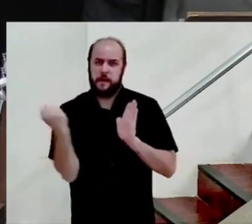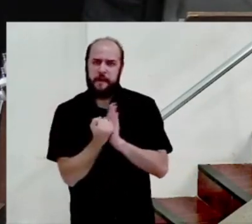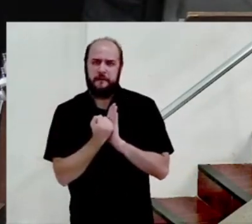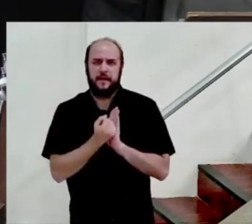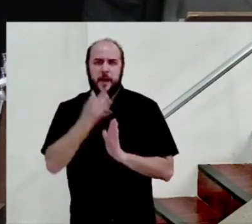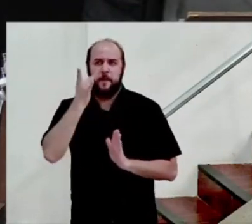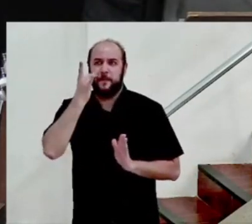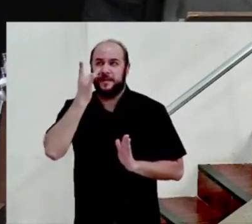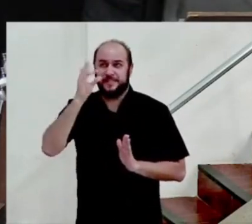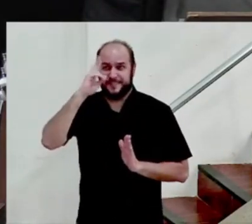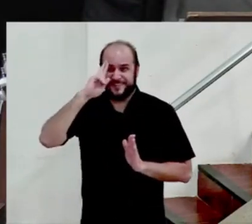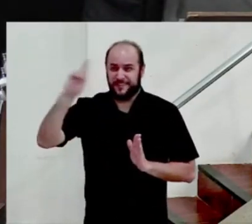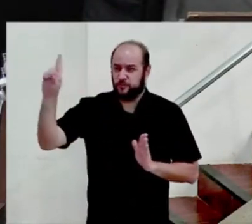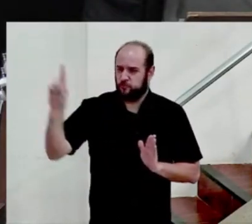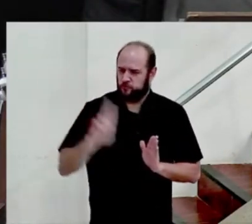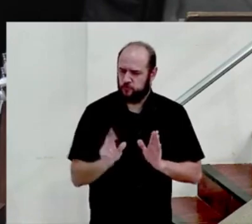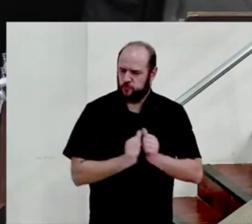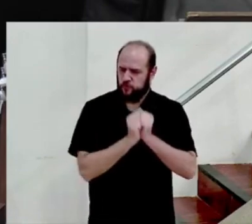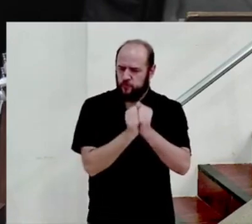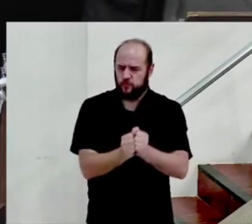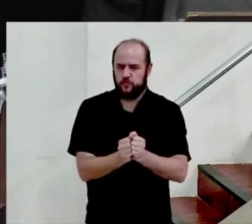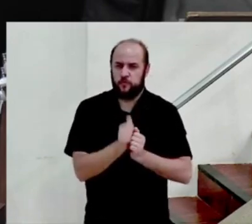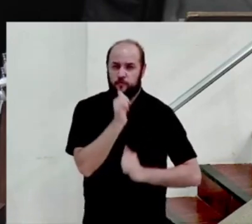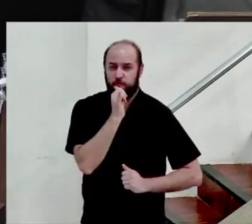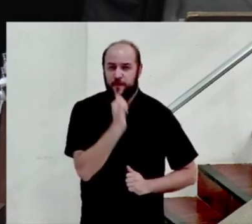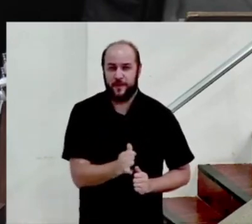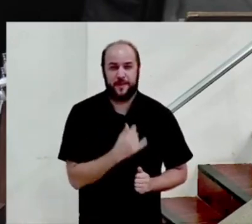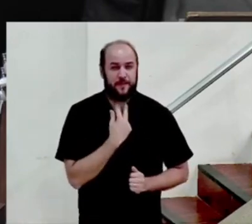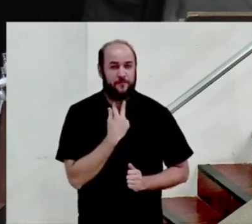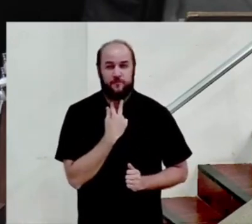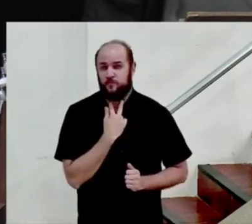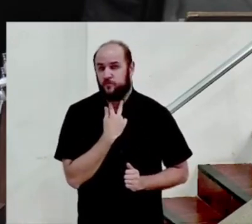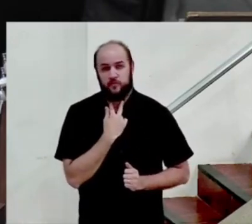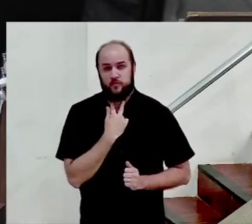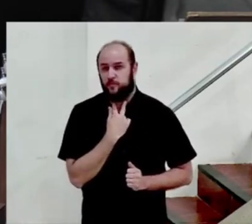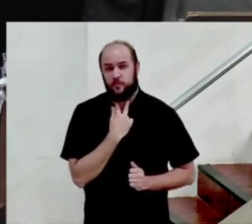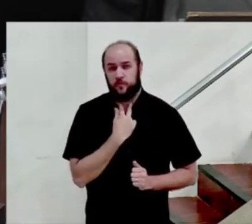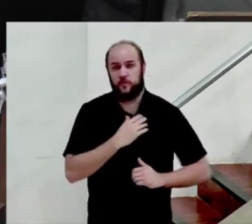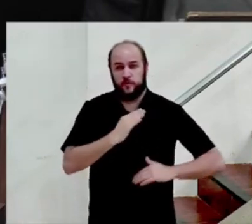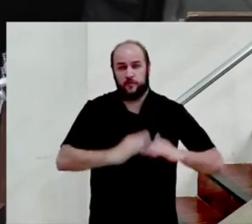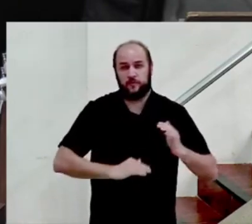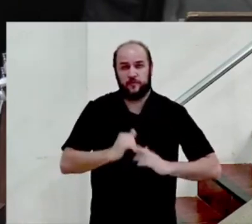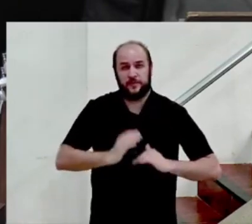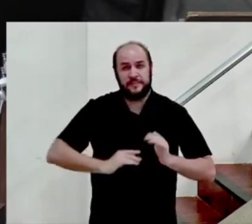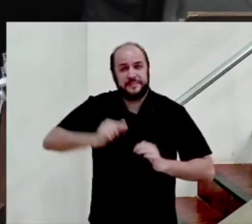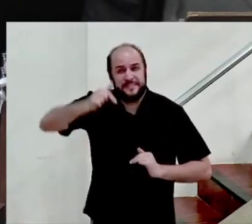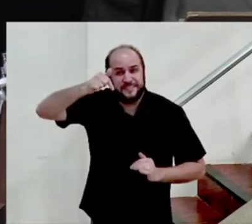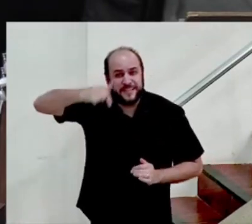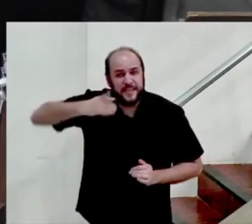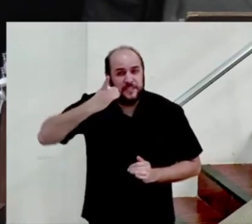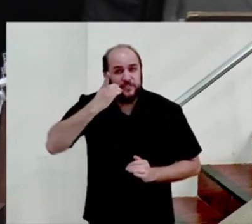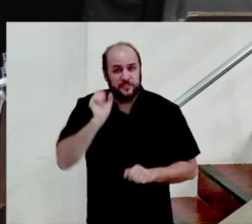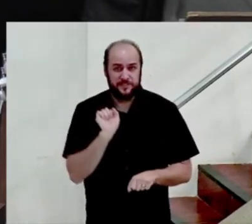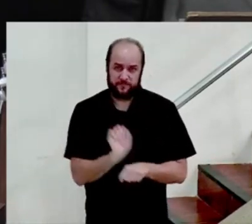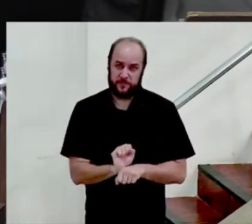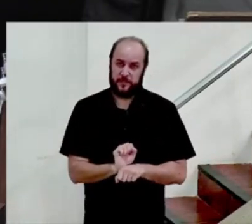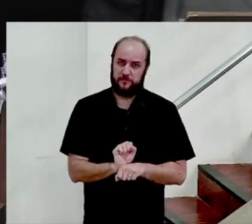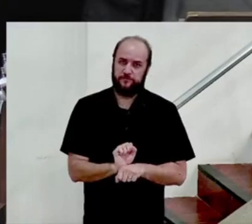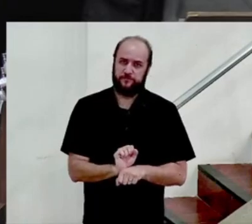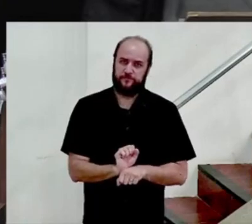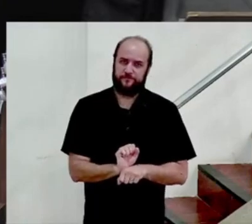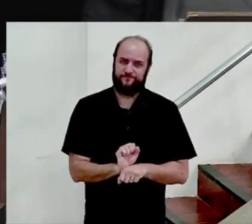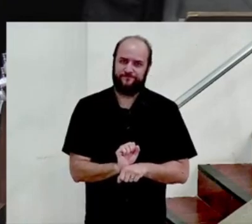meio do seu povo, é dito que eles não poderiam oficiar durante 7 dias. Eles tinham